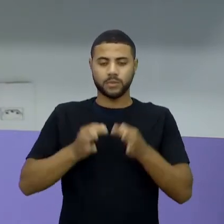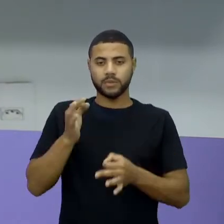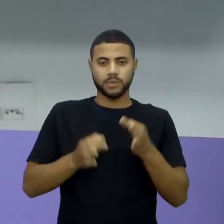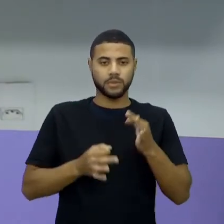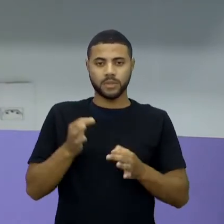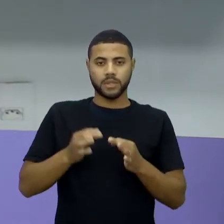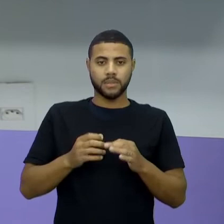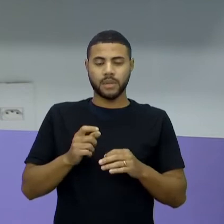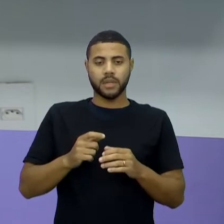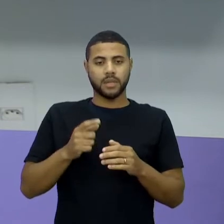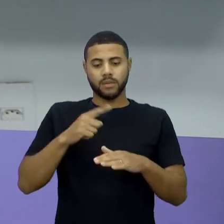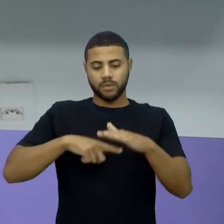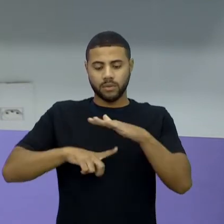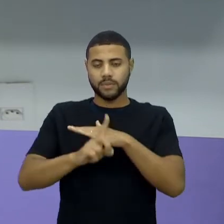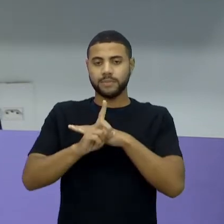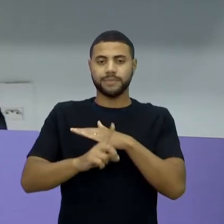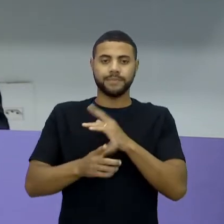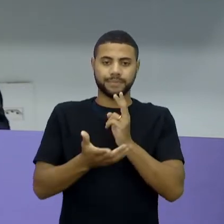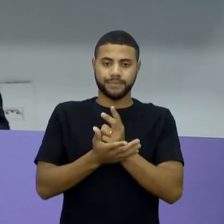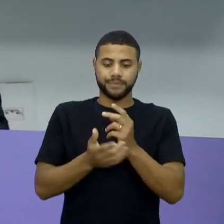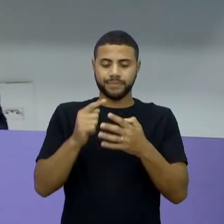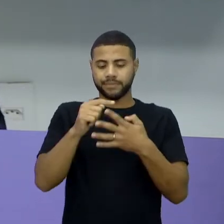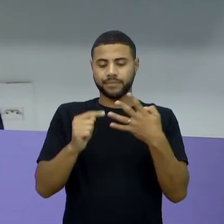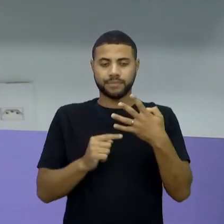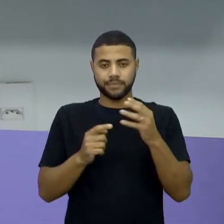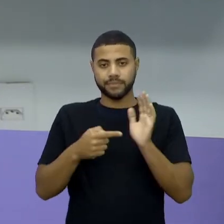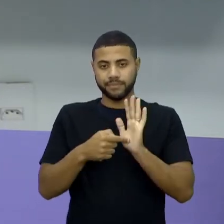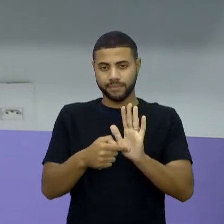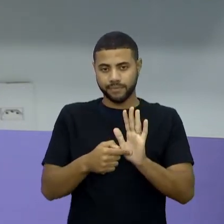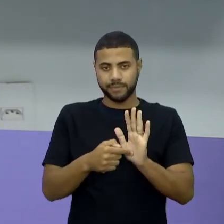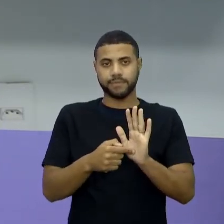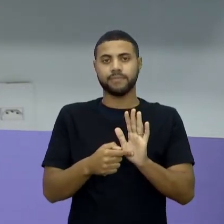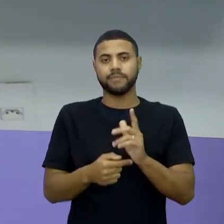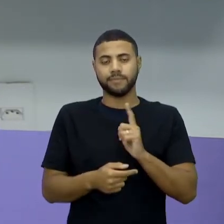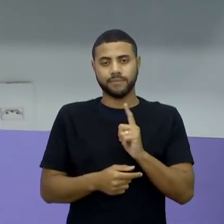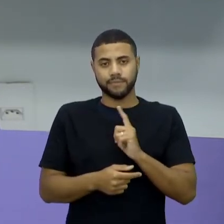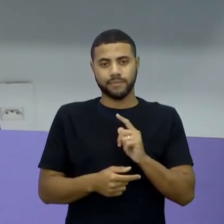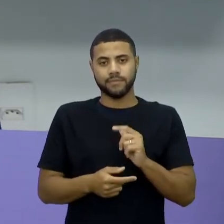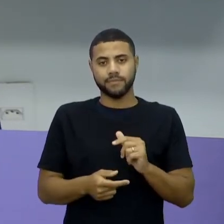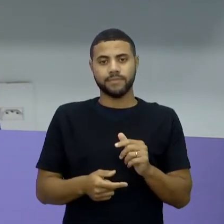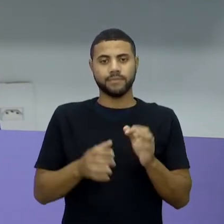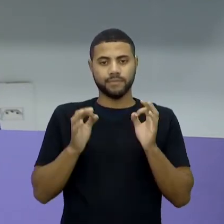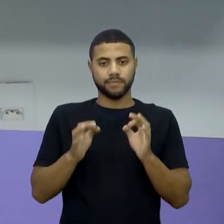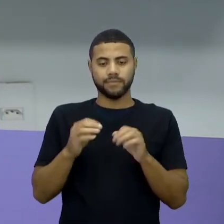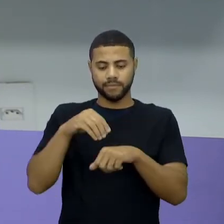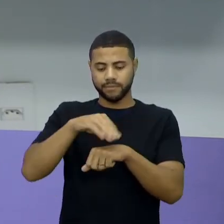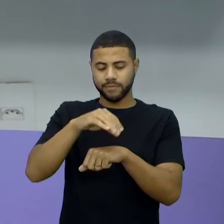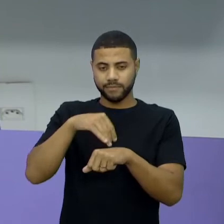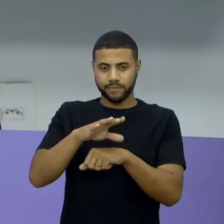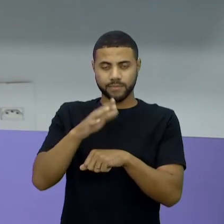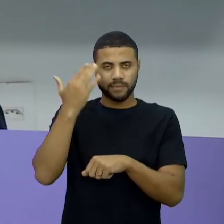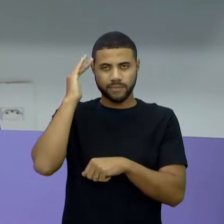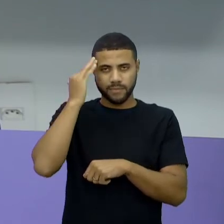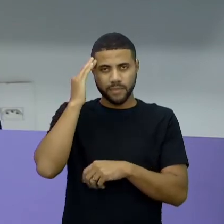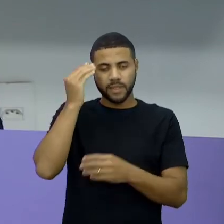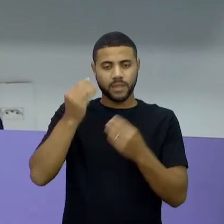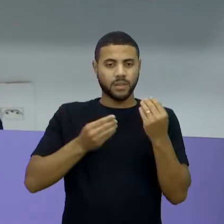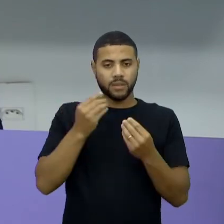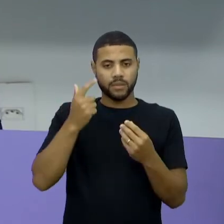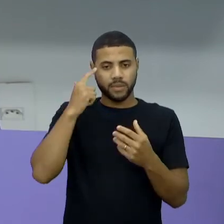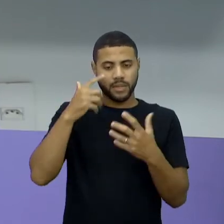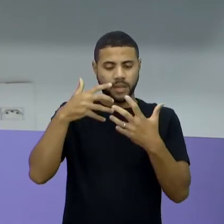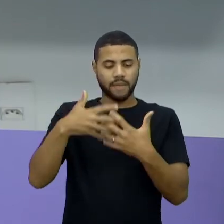e na autonomia, eram esses os 4 princípios, né, servem como um excelente guia norteador para a gente refletir e agir